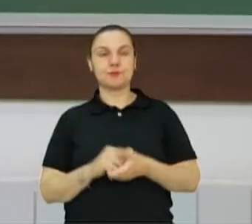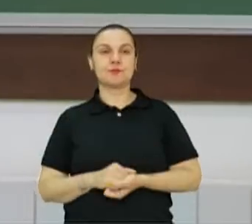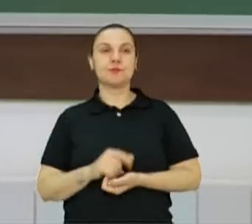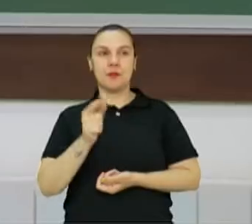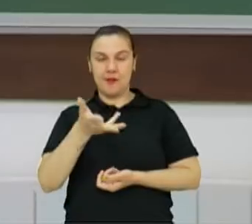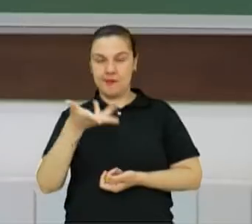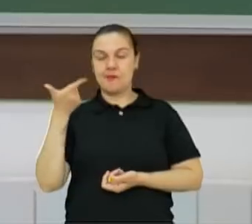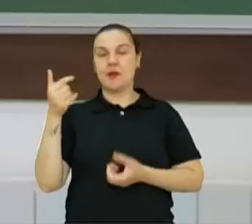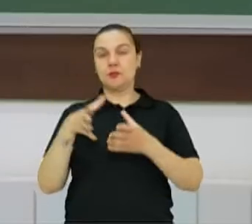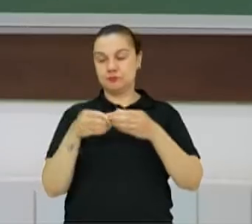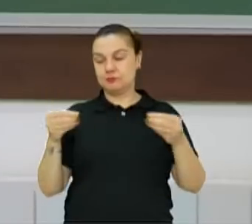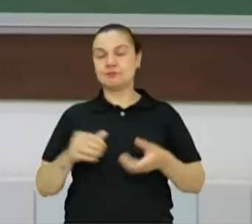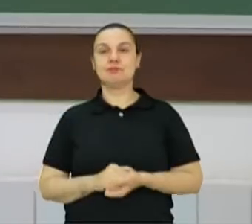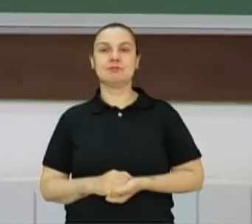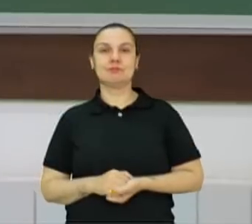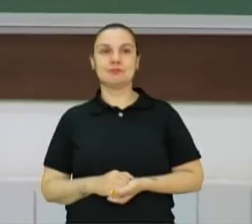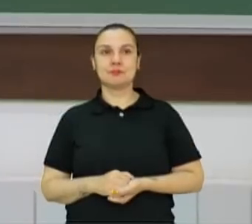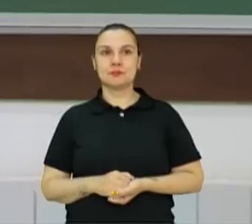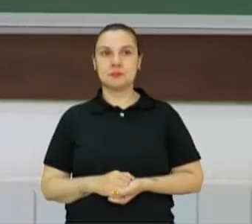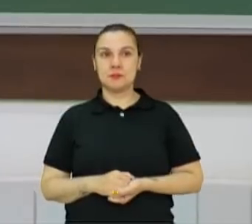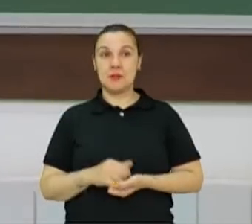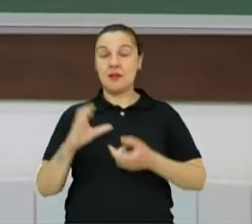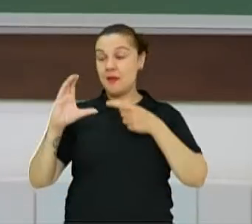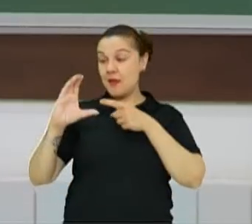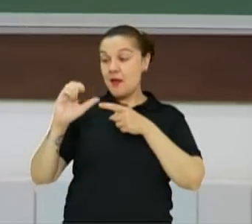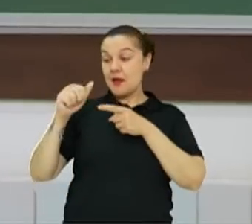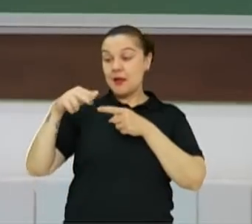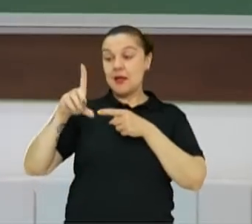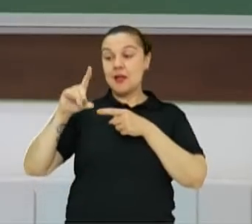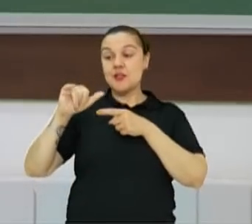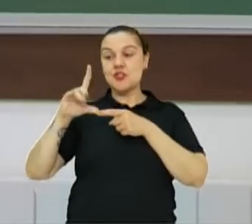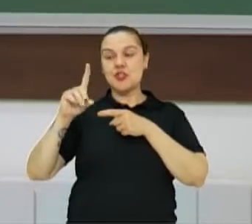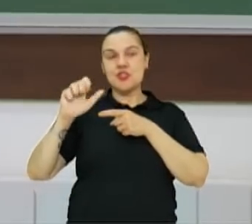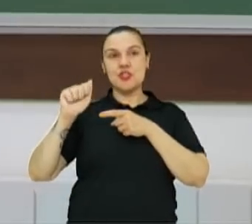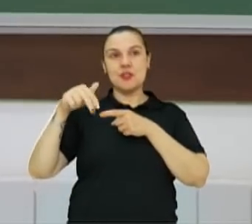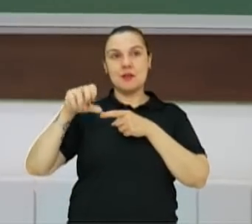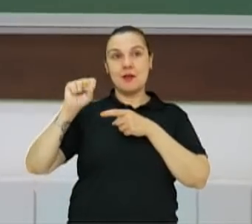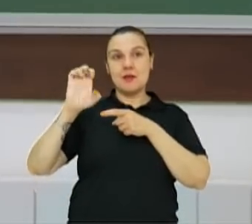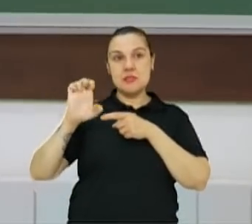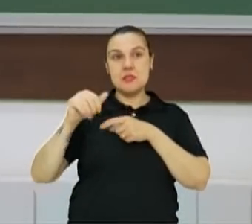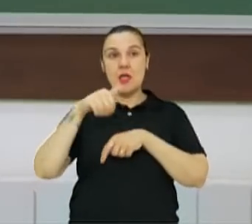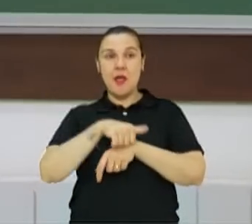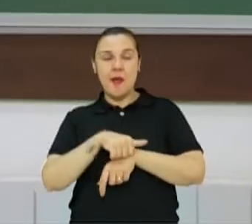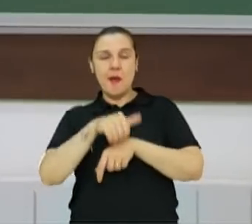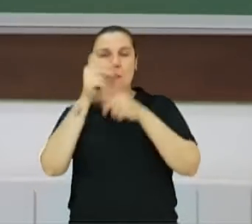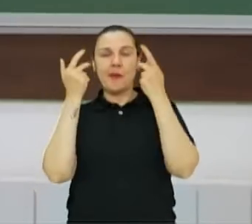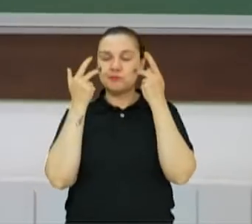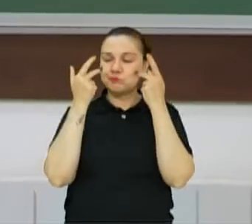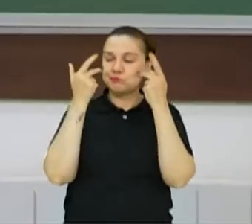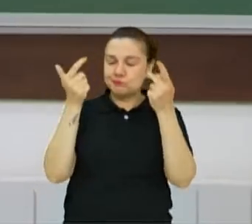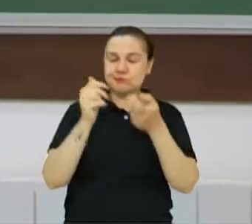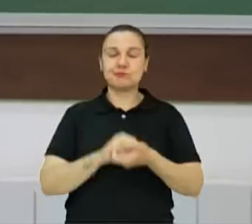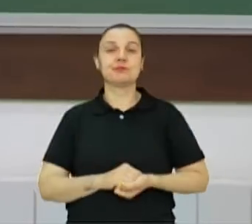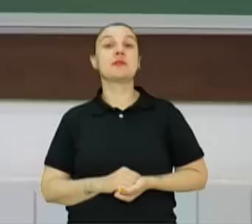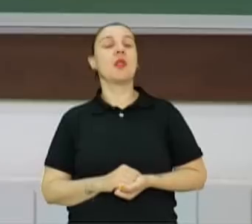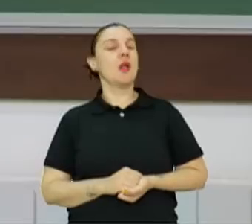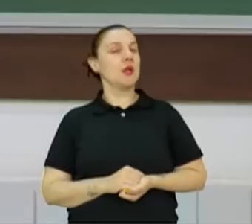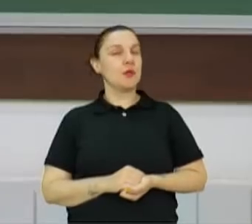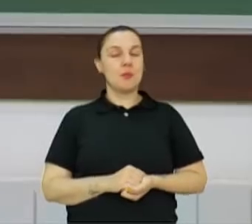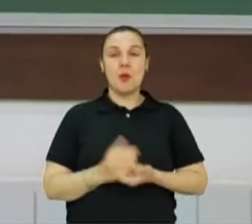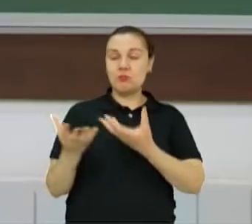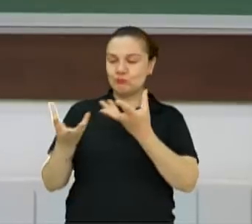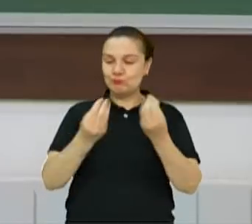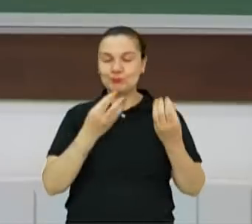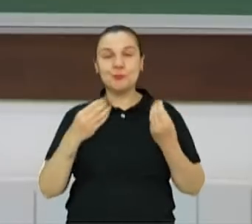é fácil de tratar, certo? E a candidíase? A candidíase é mais comum ainda, tá?